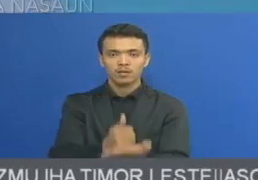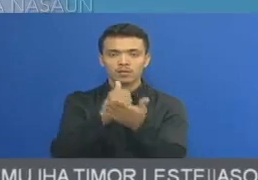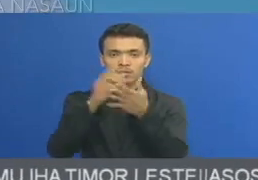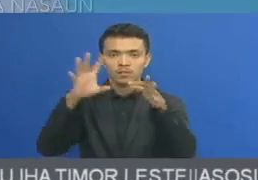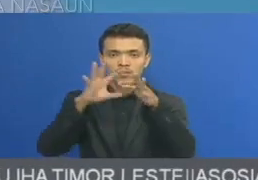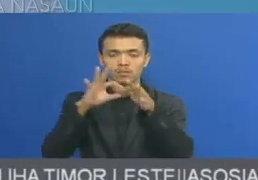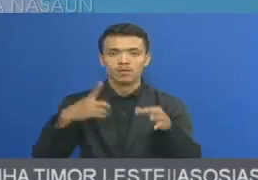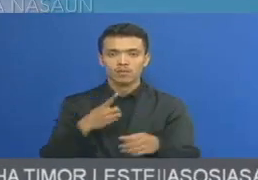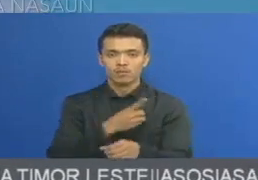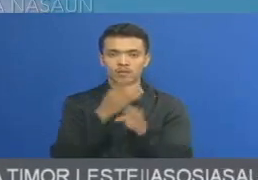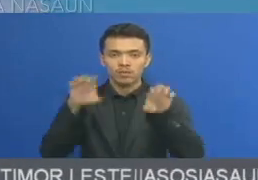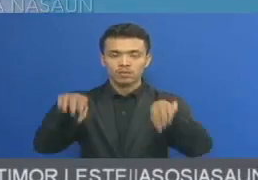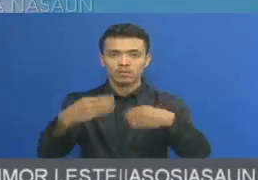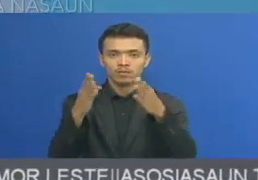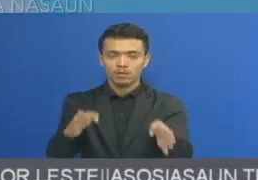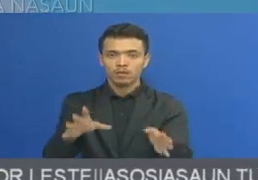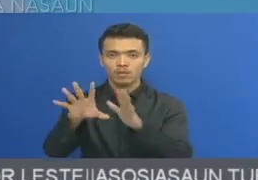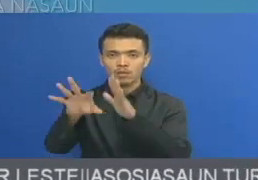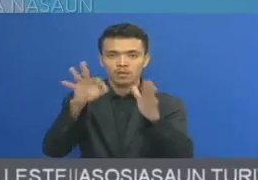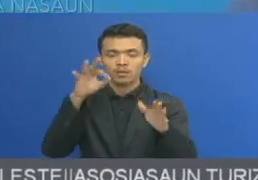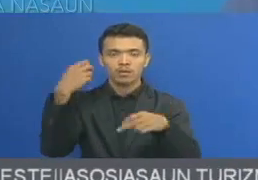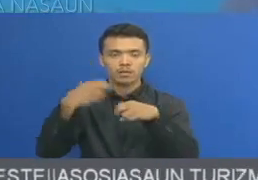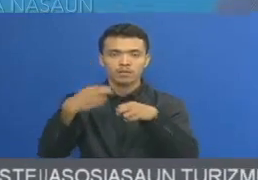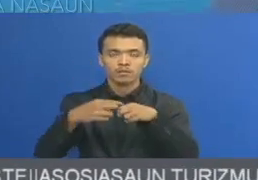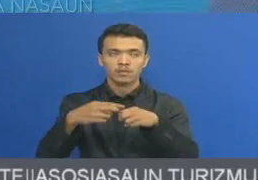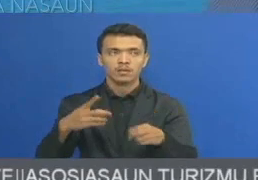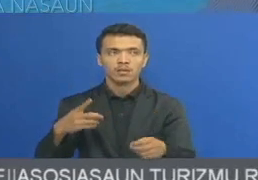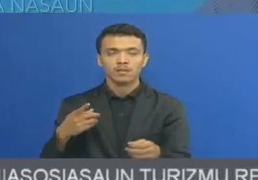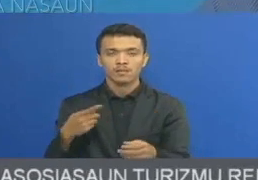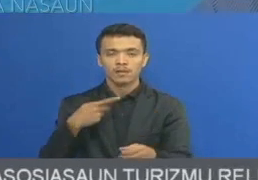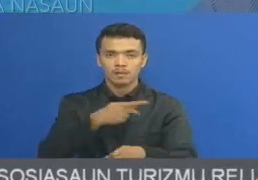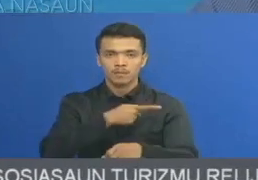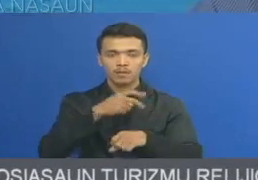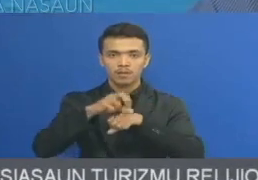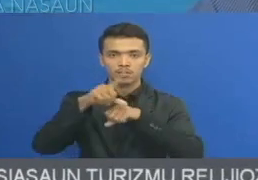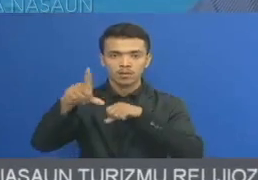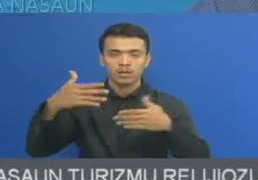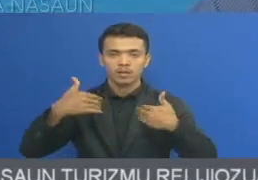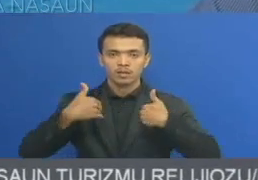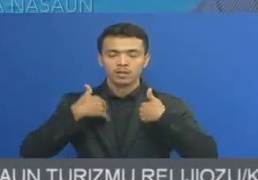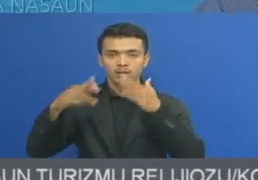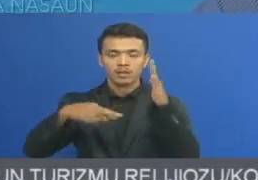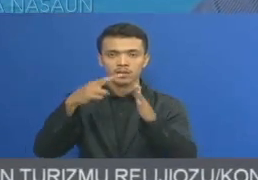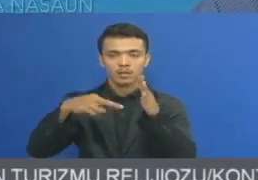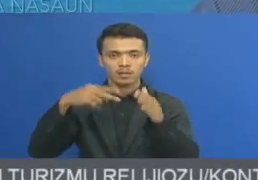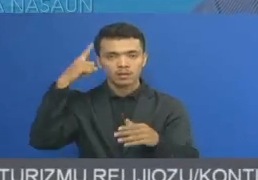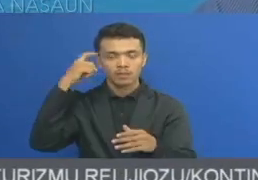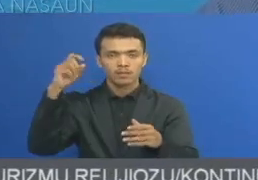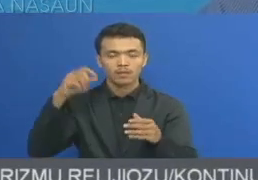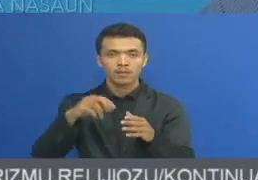no funcionário nia família Ruma Hetan Susar. Parlamento ne ia regras, mas ne regras nem relativo tama